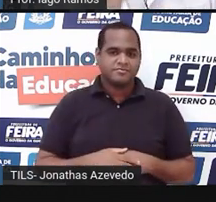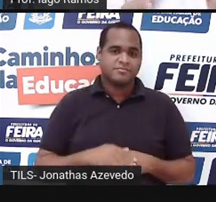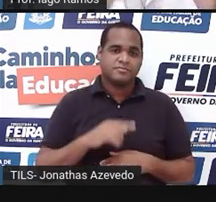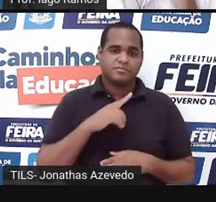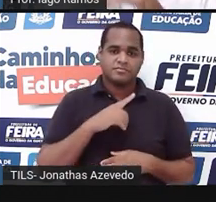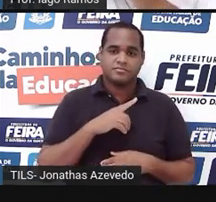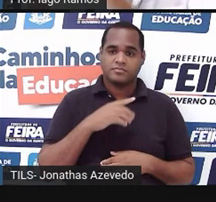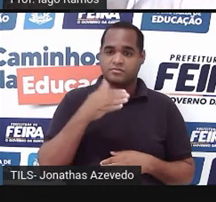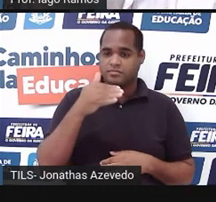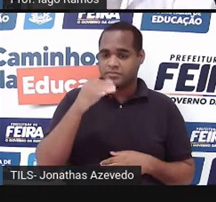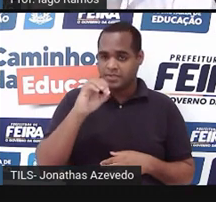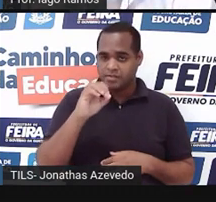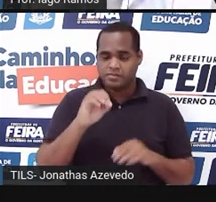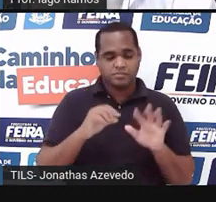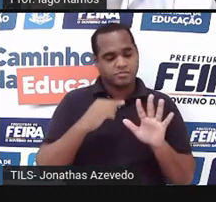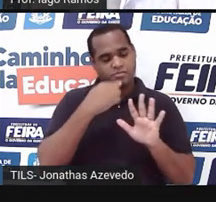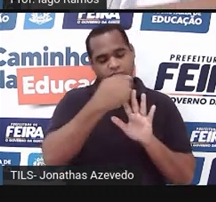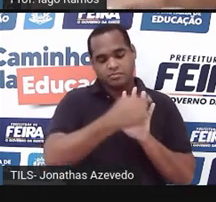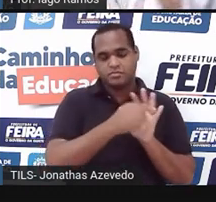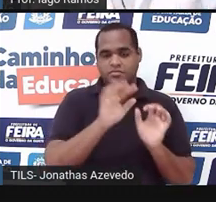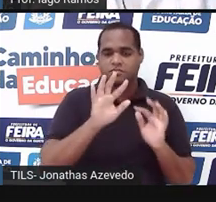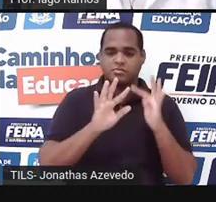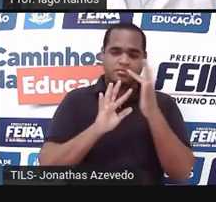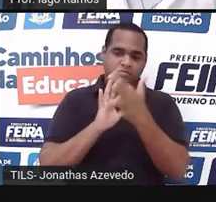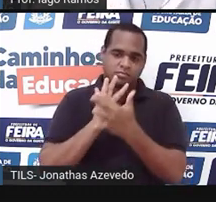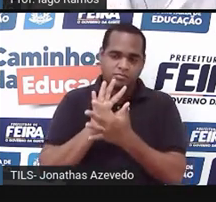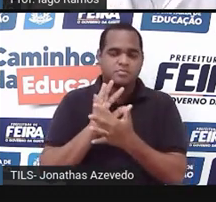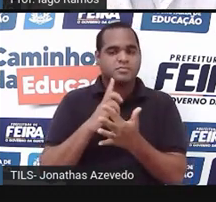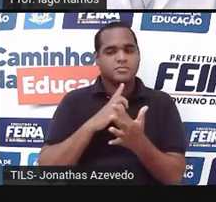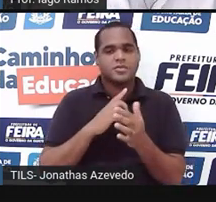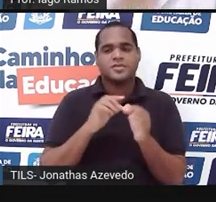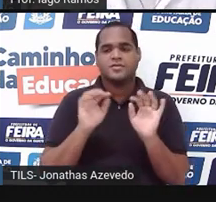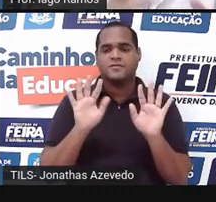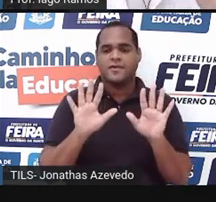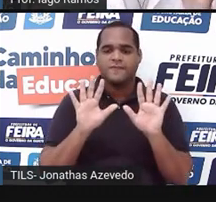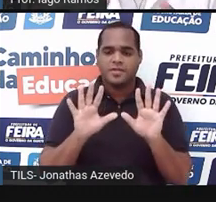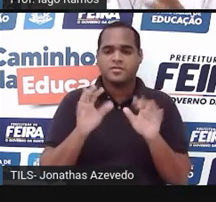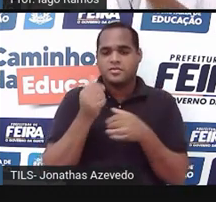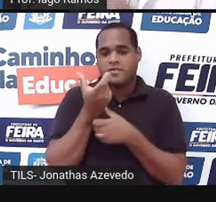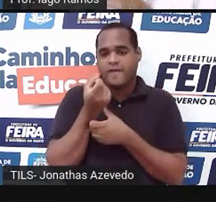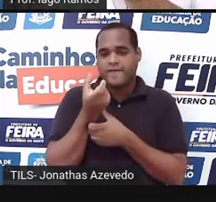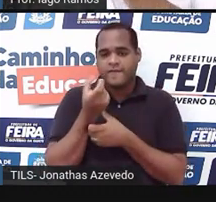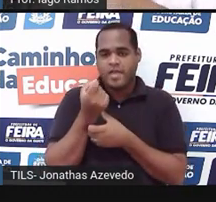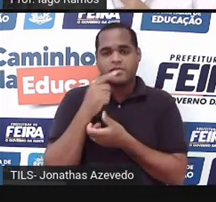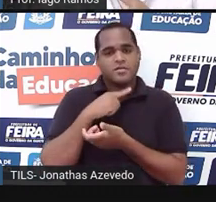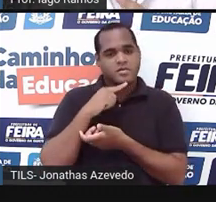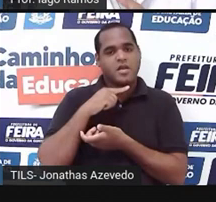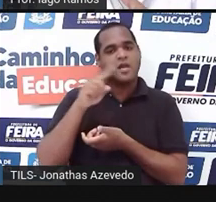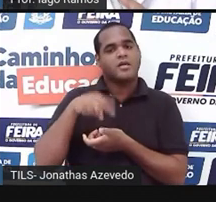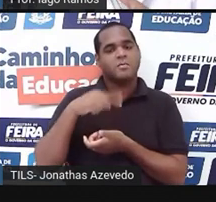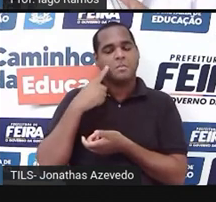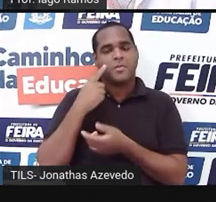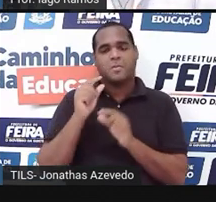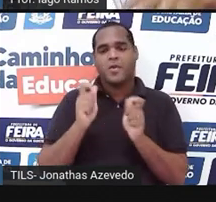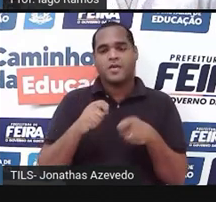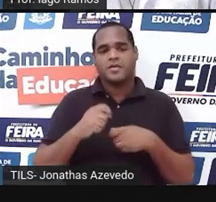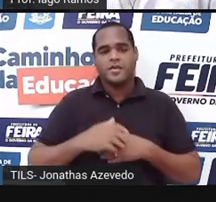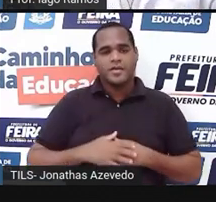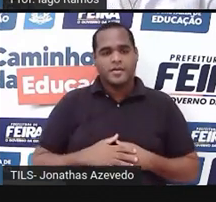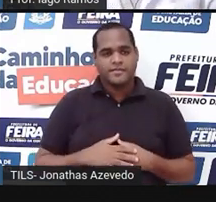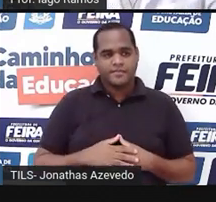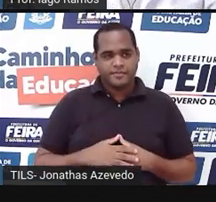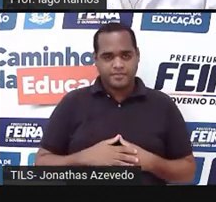litros 10 vezes 5 99 20 litros 20 vezes 199 Tá bom